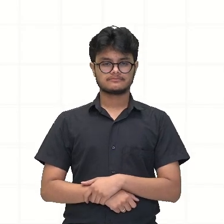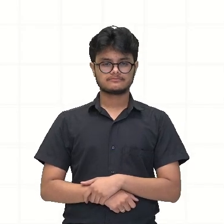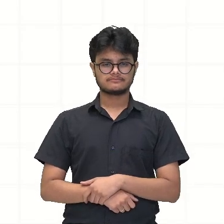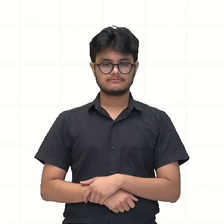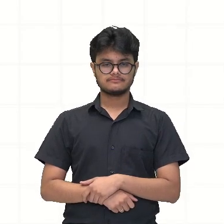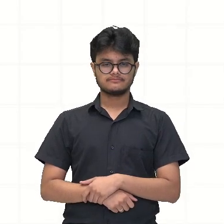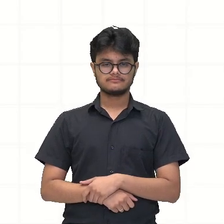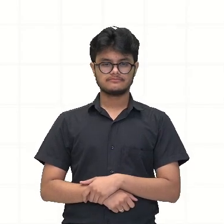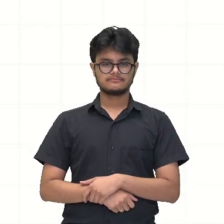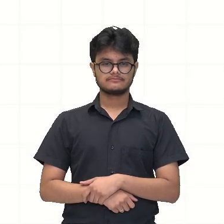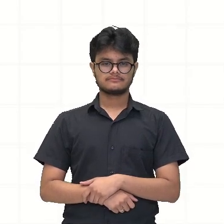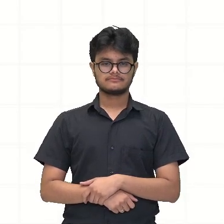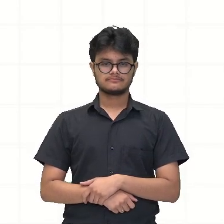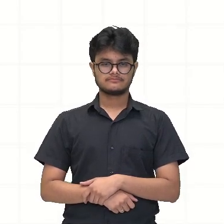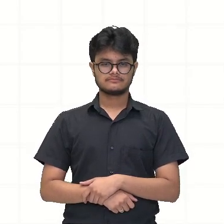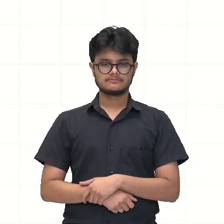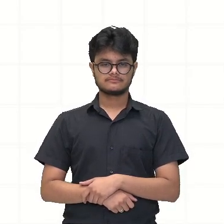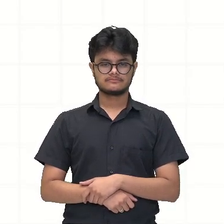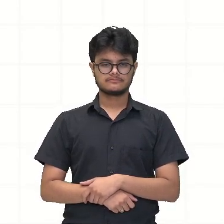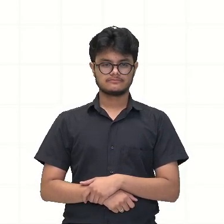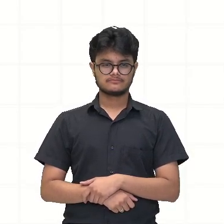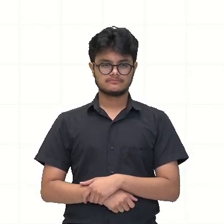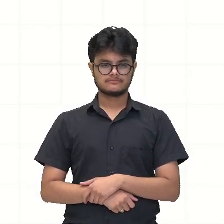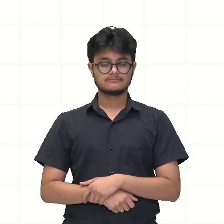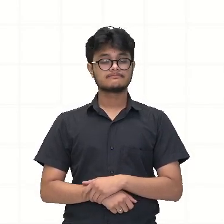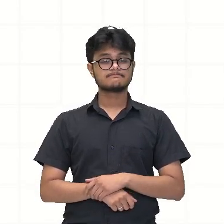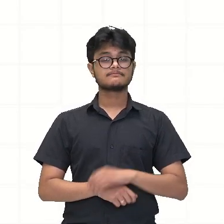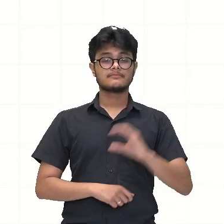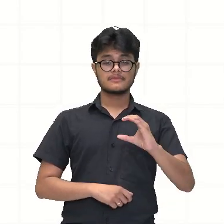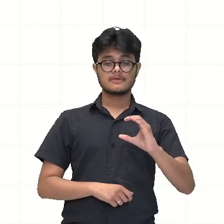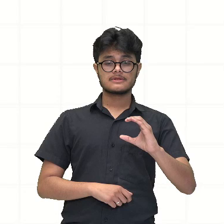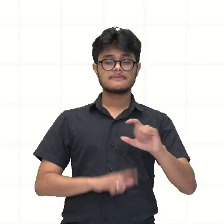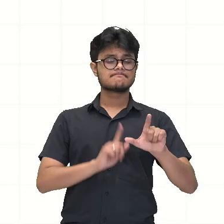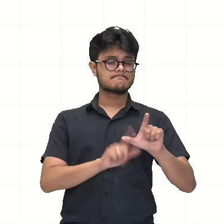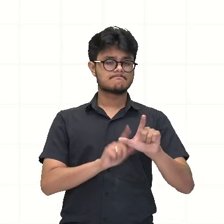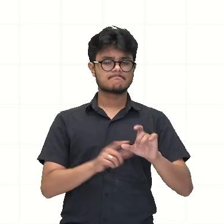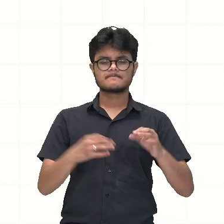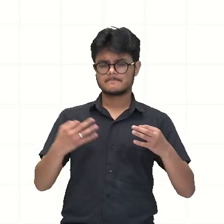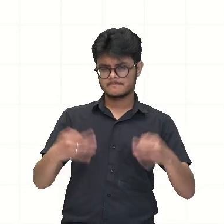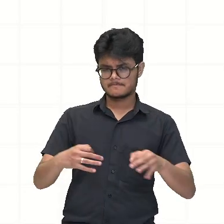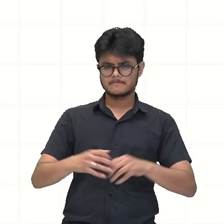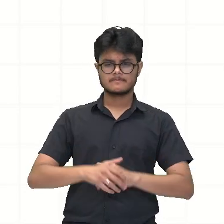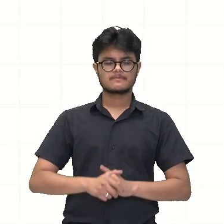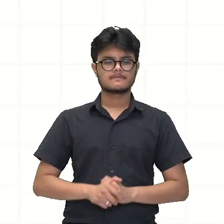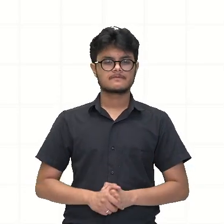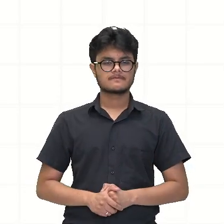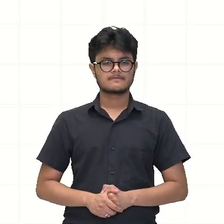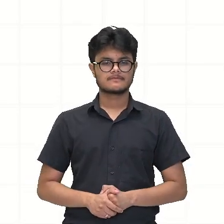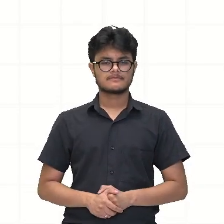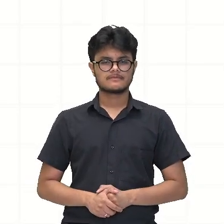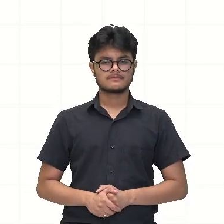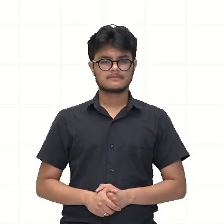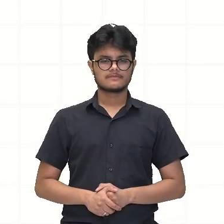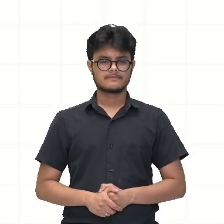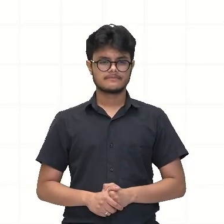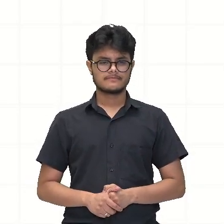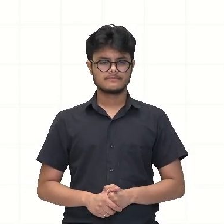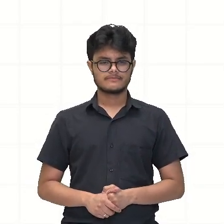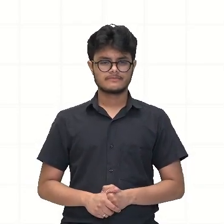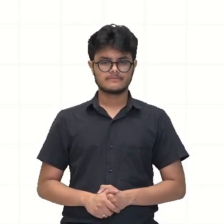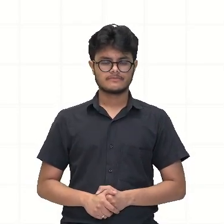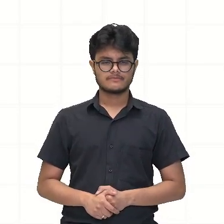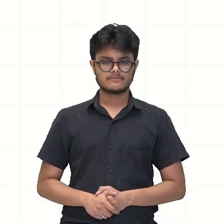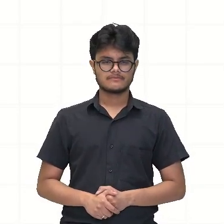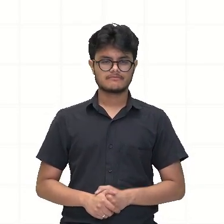Então, essa opção aqui é a opção que está correta. A raiz da função é menos 3, e o coeficiente b vale 2. Assim,